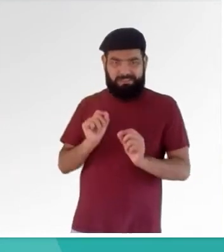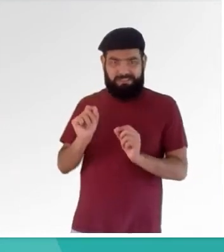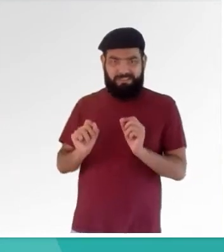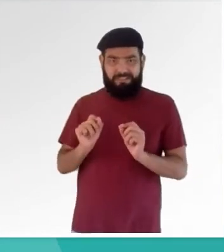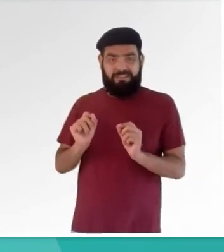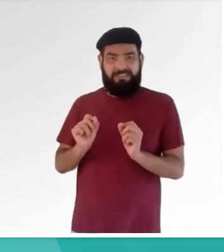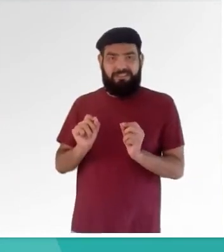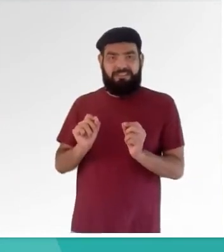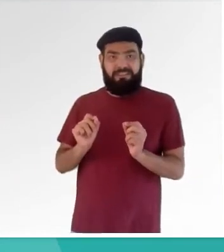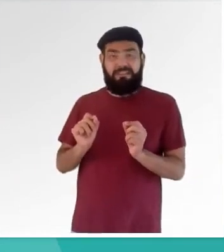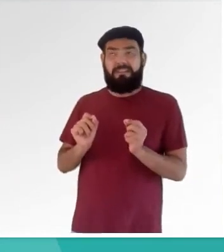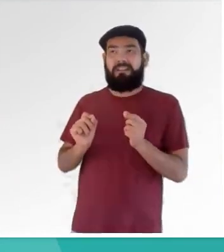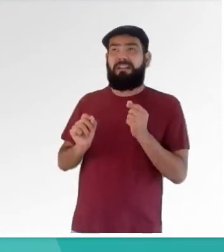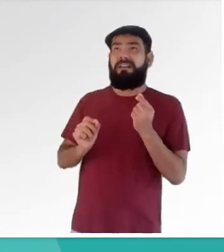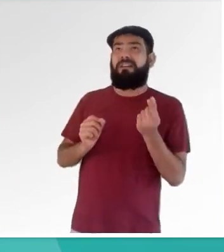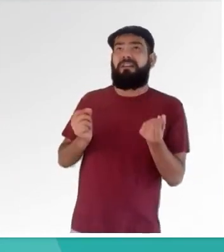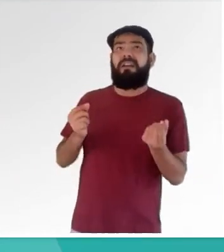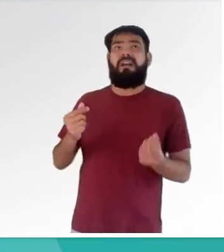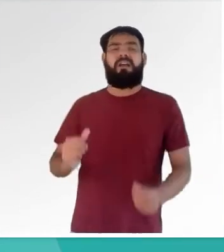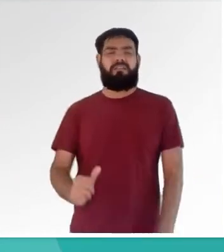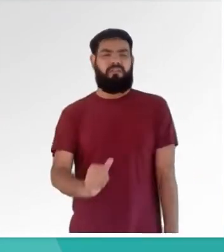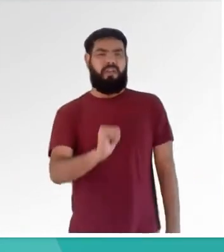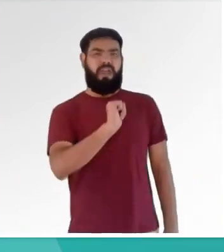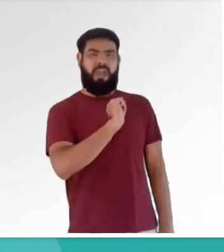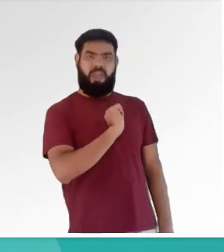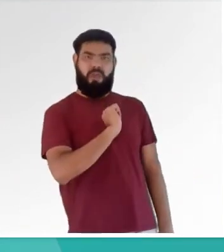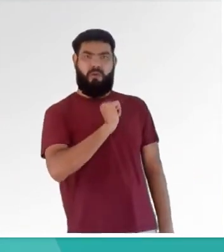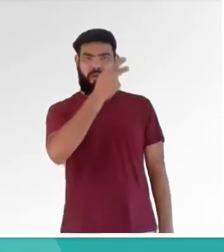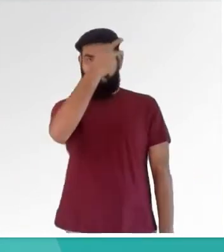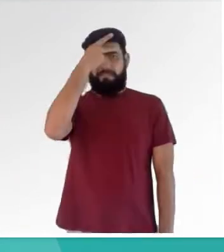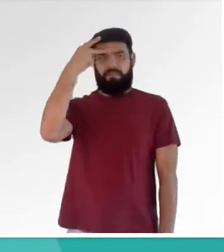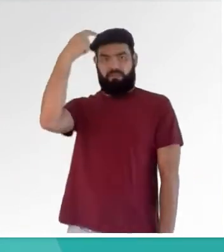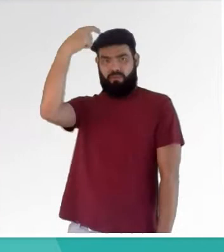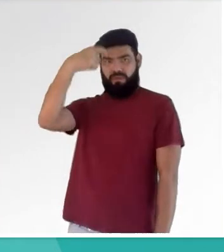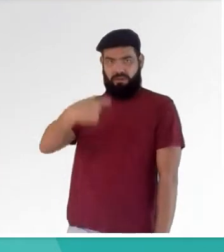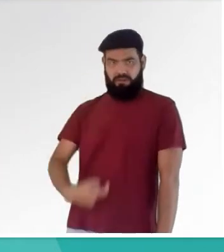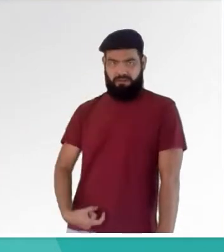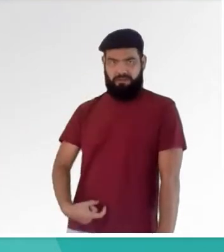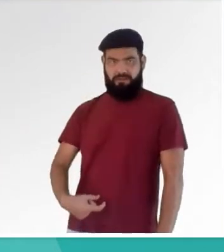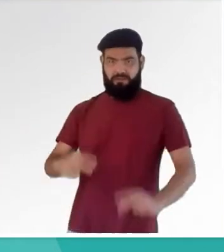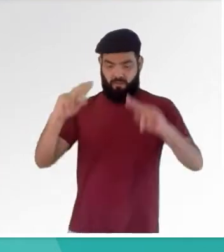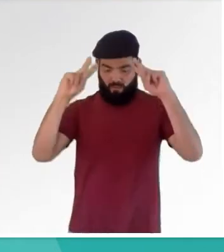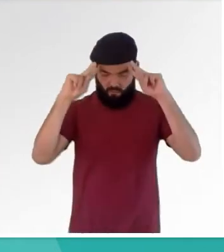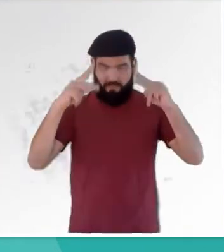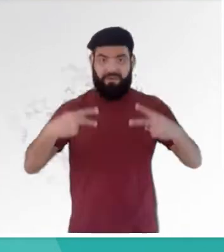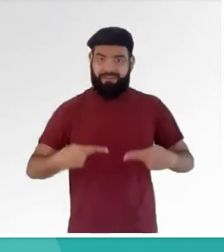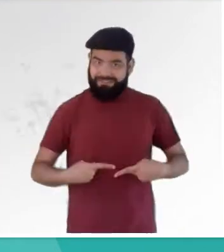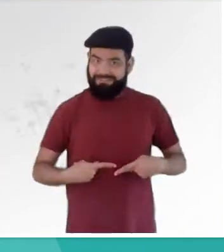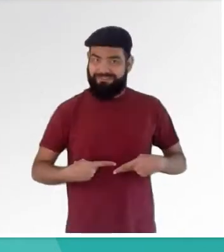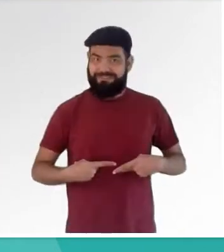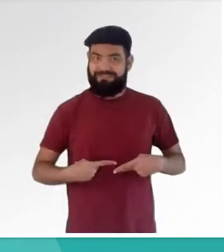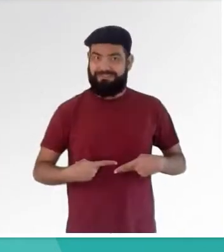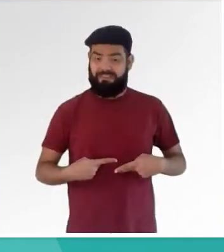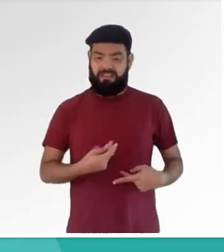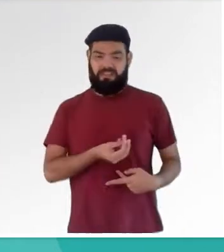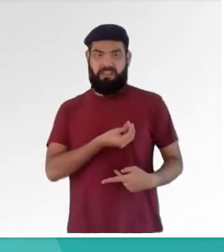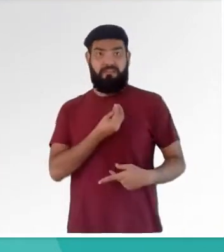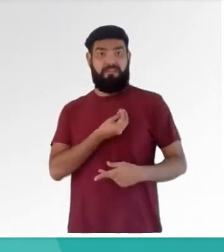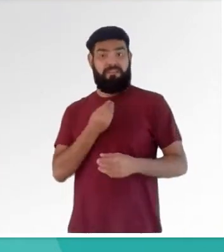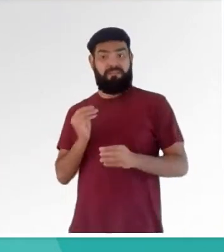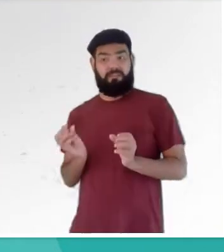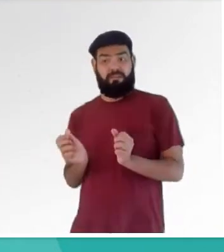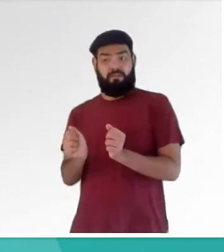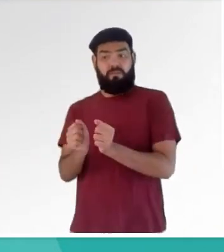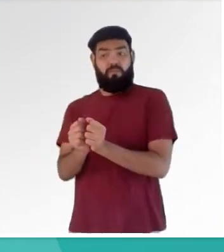a questão do eu, a questão da pessoa, a questão do ser humano que vive em sociedade, um ser humano